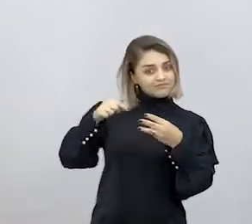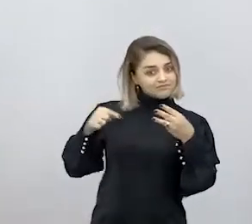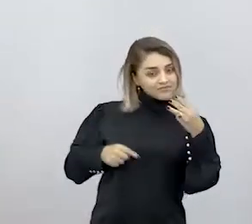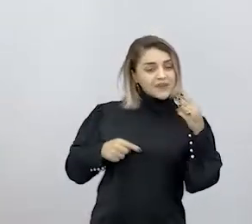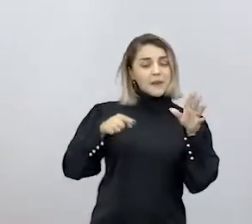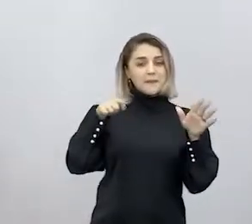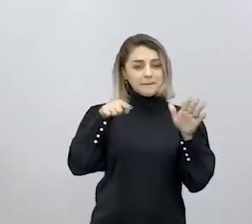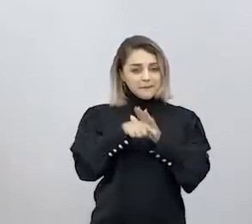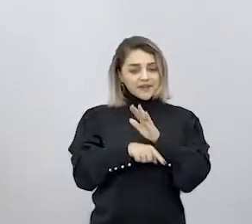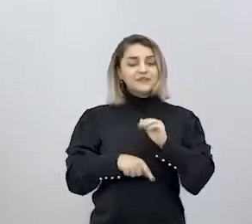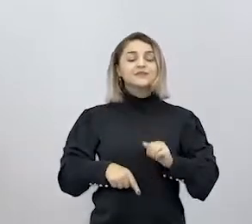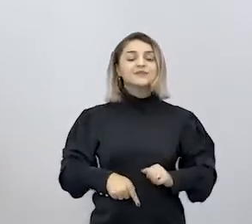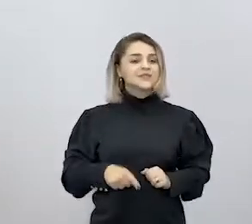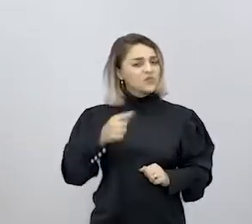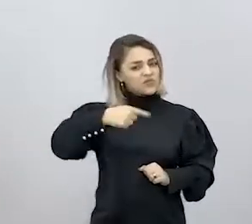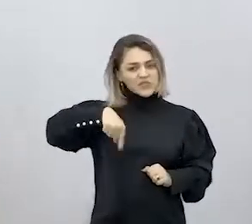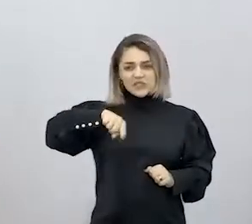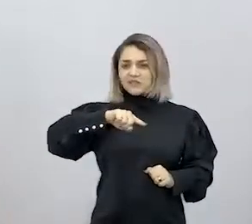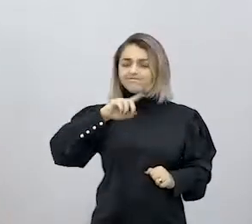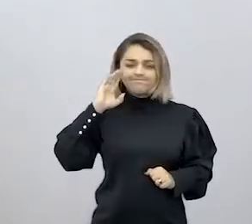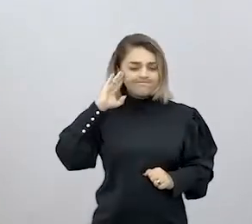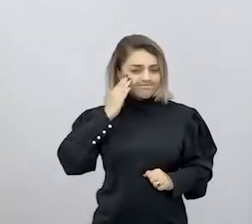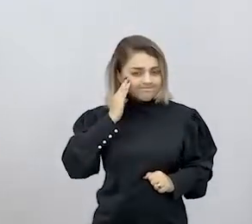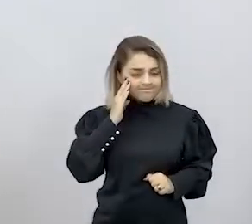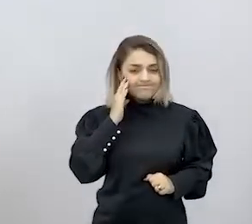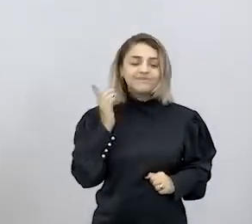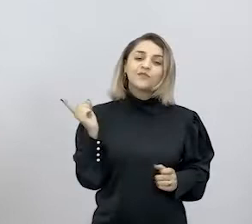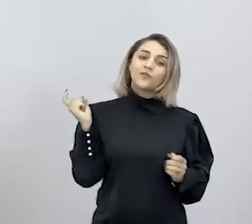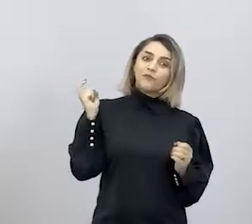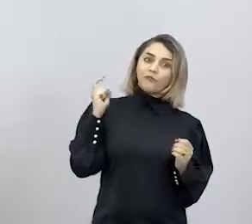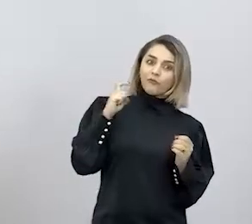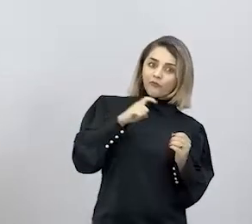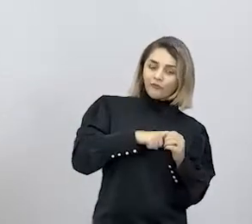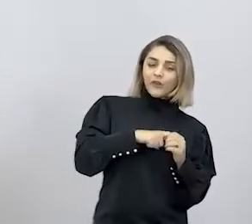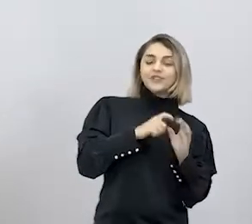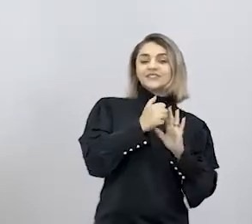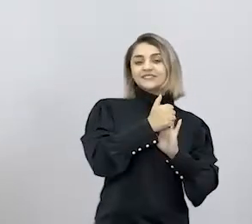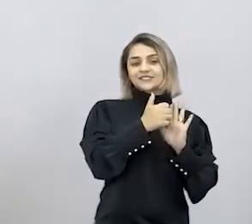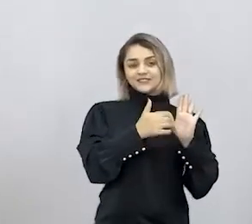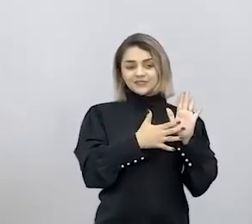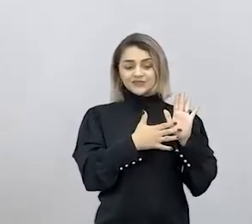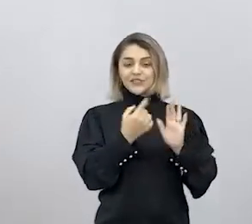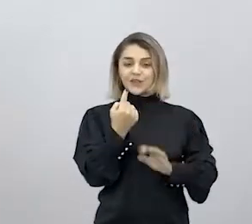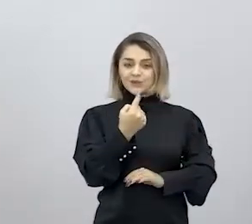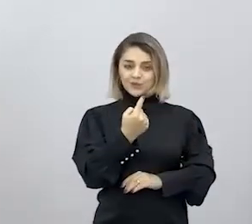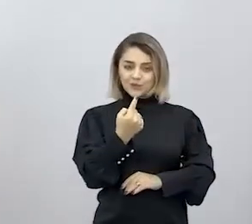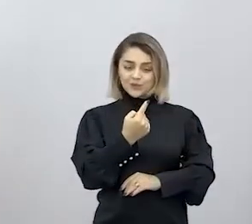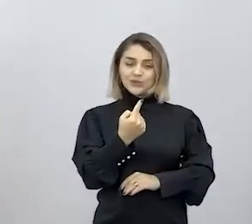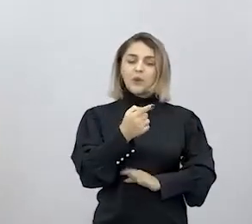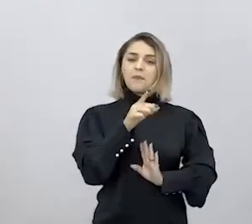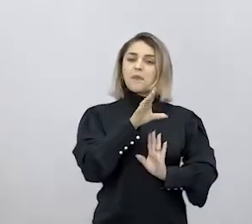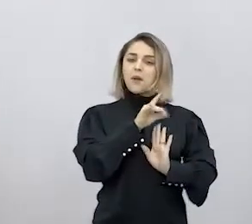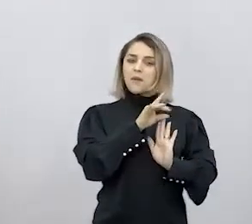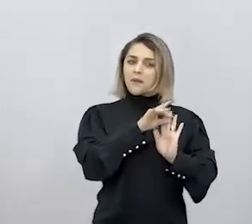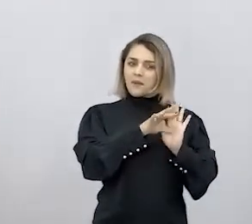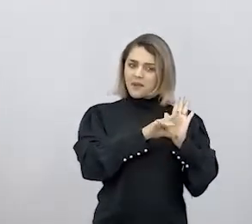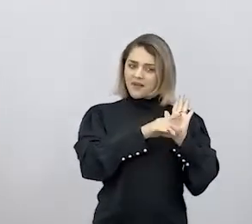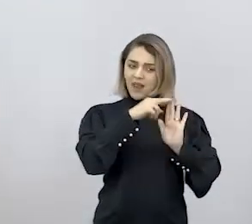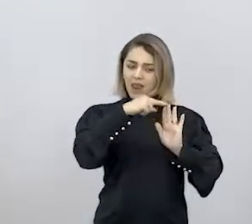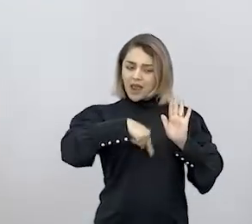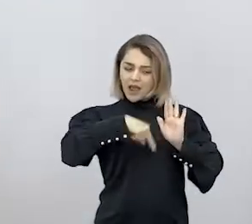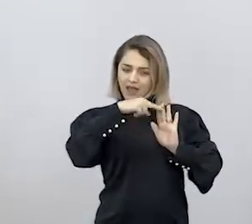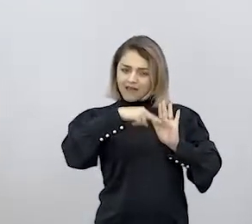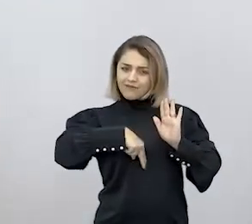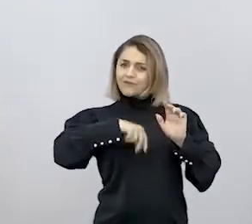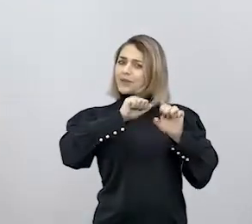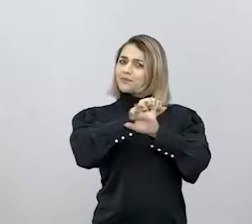não... Perdão, se você ainda não se deu conta, volte desde a atividade 1, retome todos os elementos, porque, olha, está bem